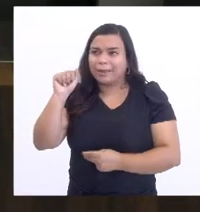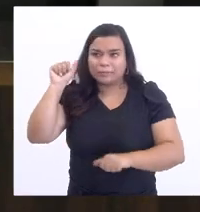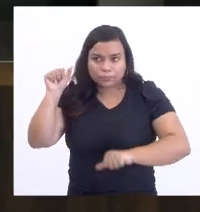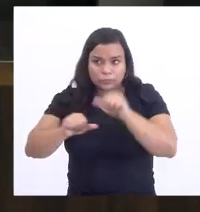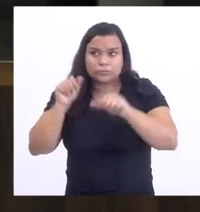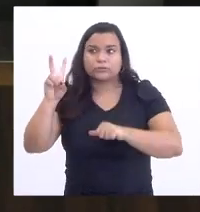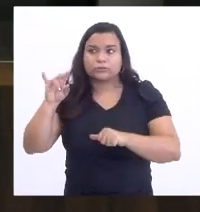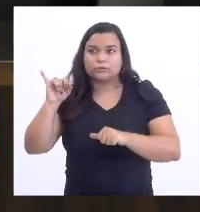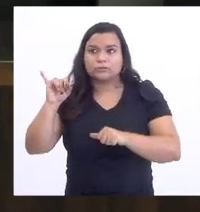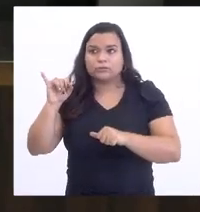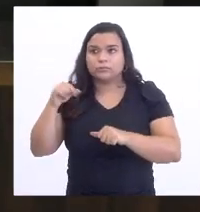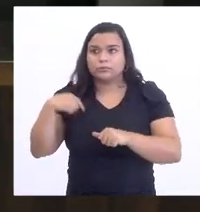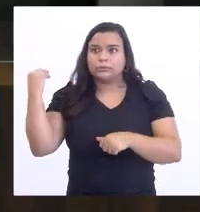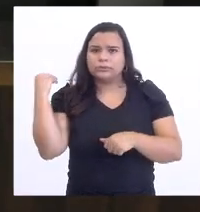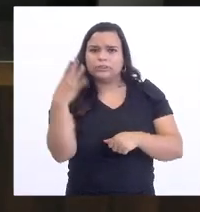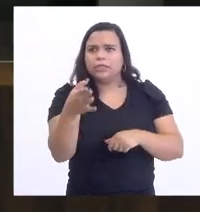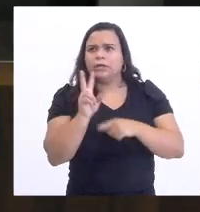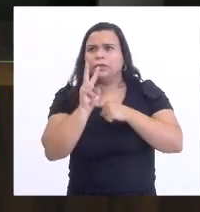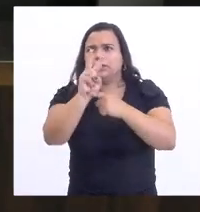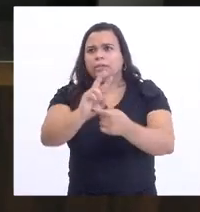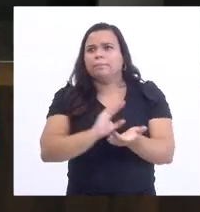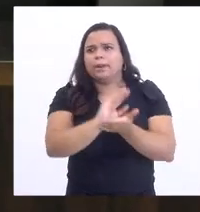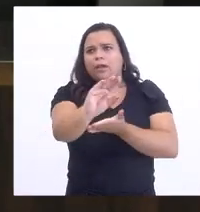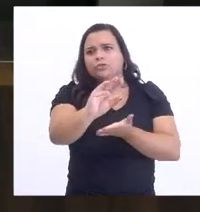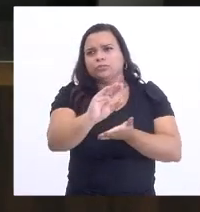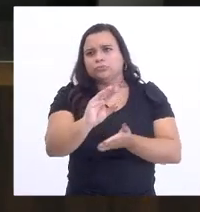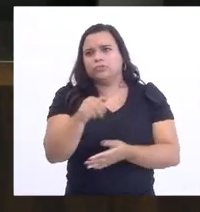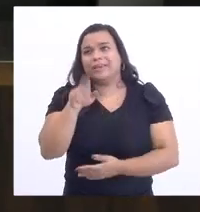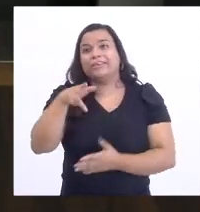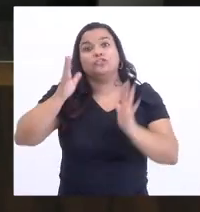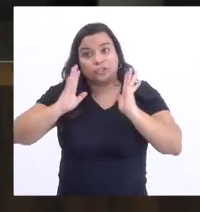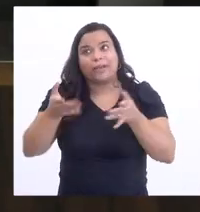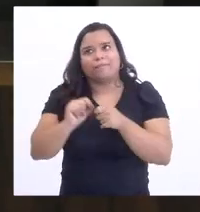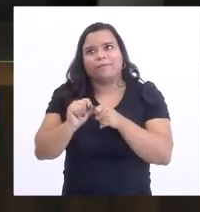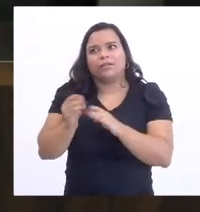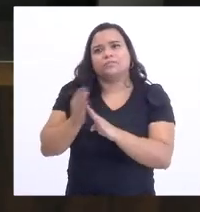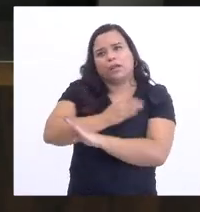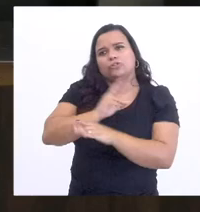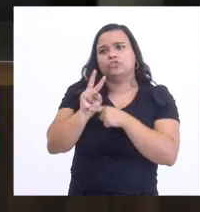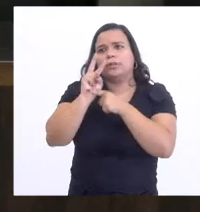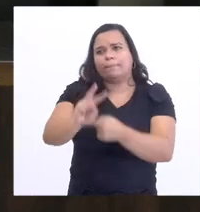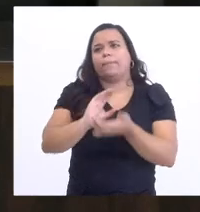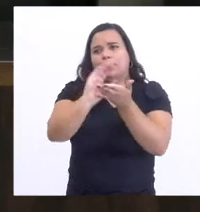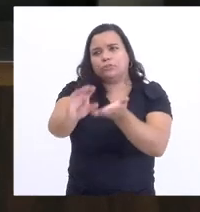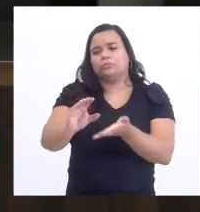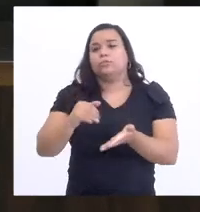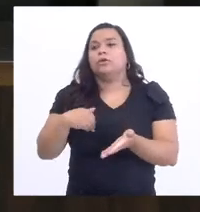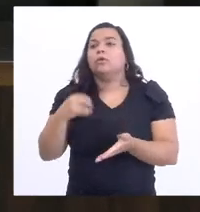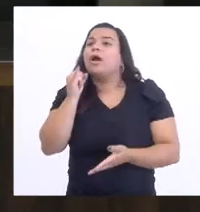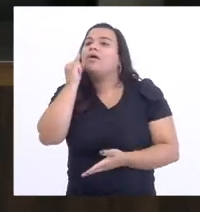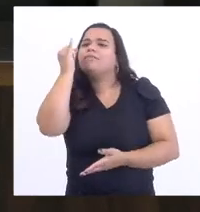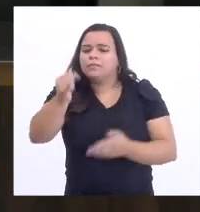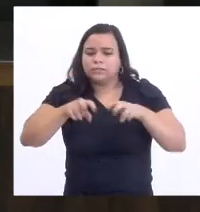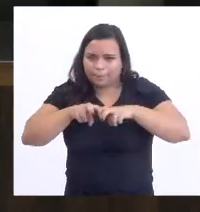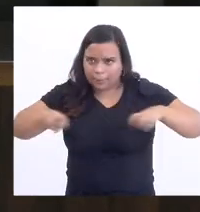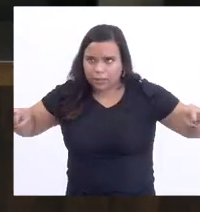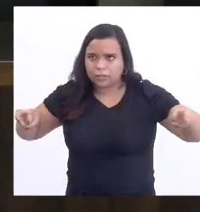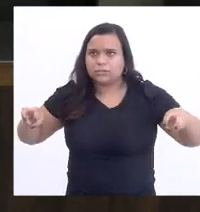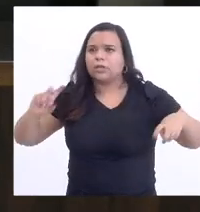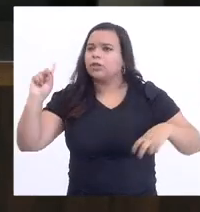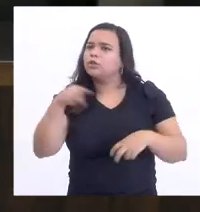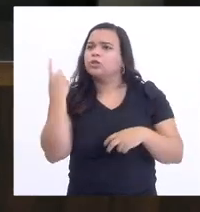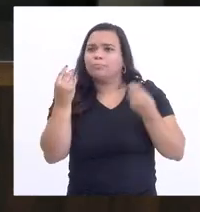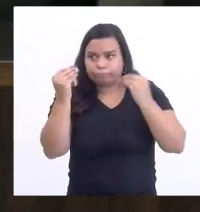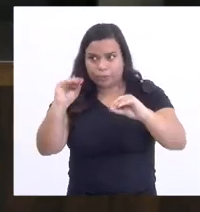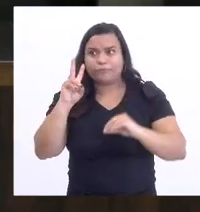calamidade, conceder empréstimos para quem já tem o empréstimo. Então, eu vou deixar de sobreaviso à mesa, nós vamos publicar, vou